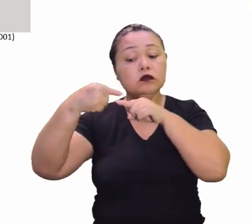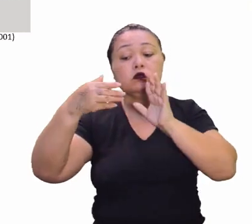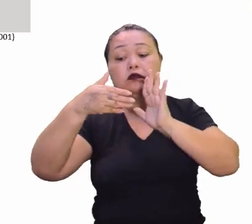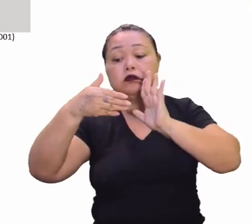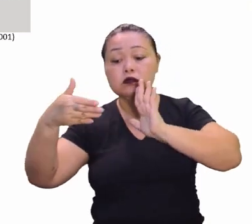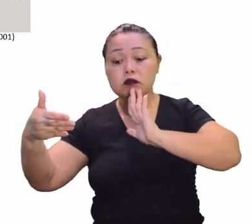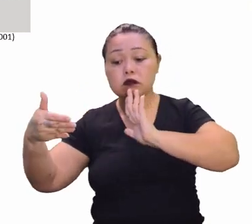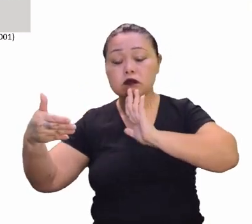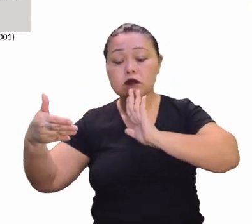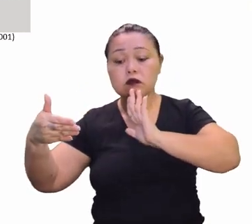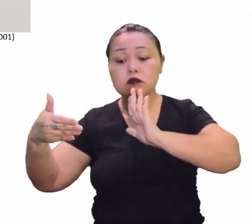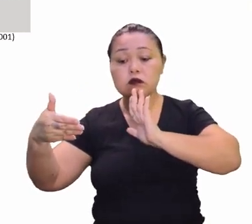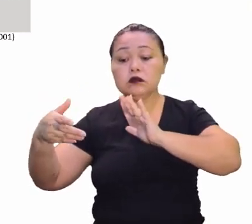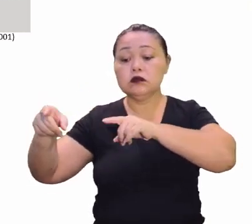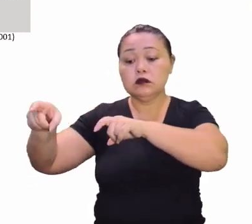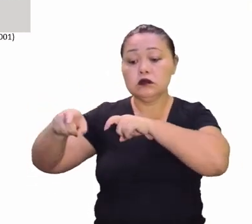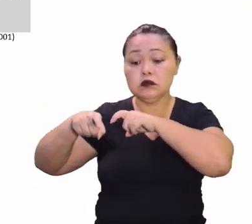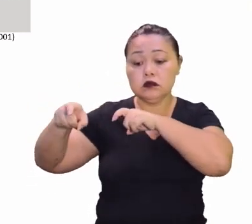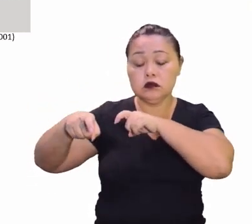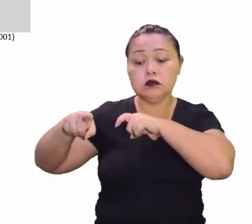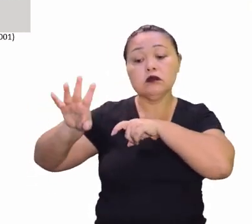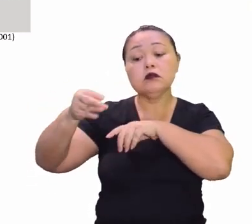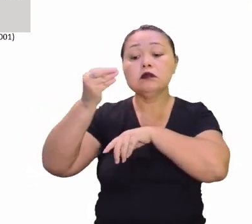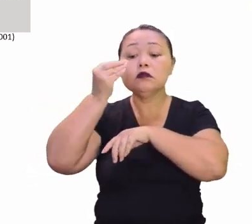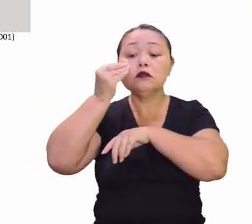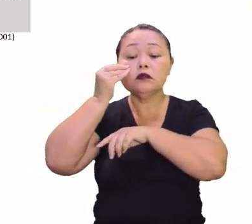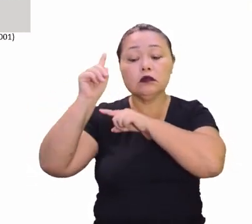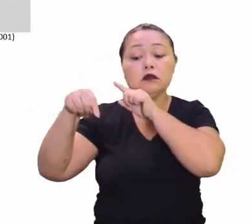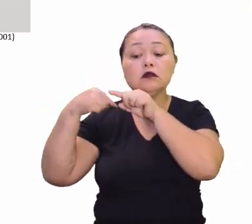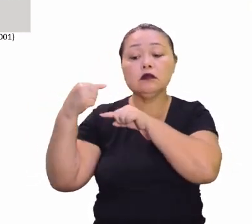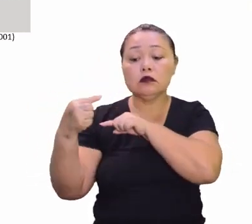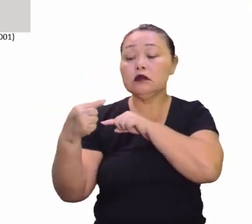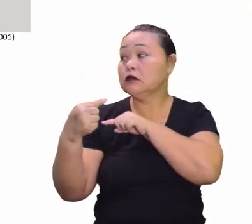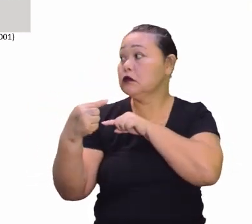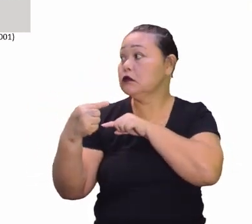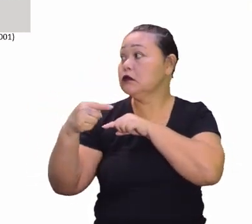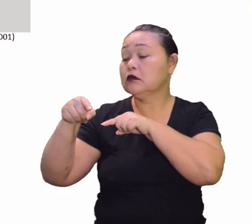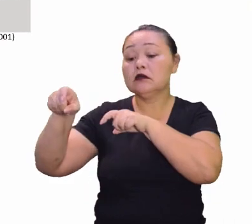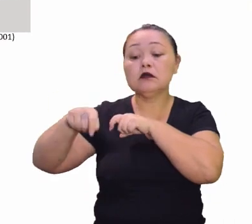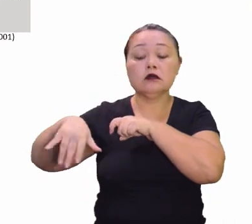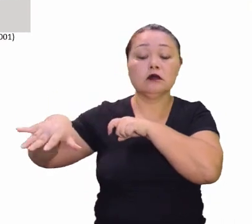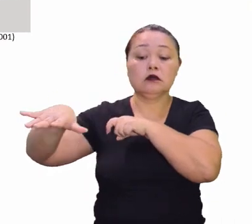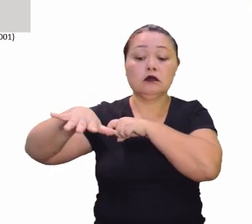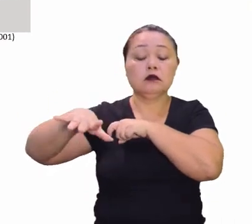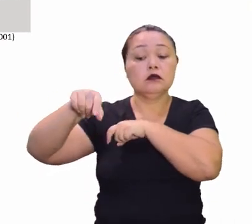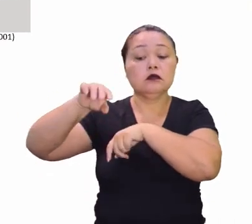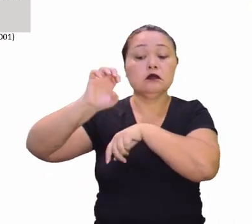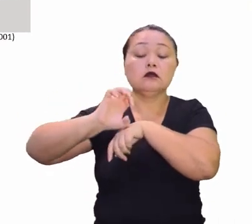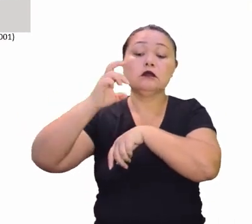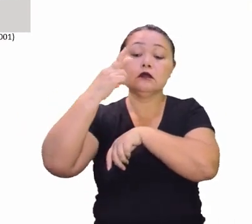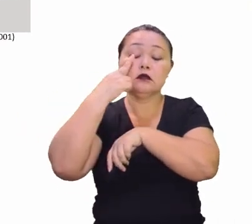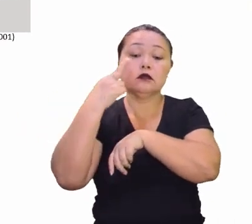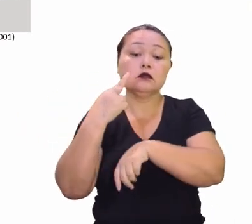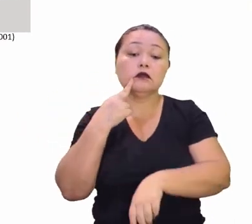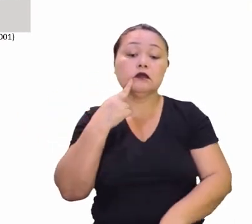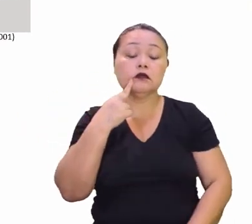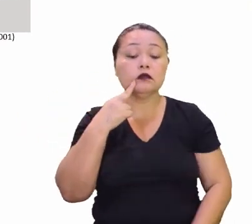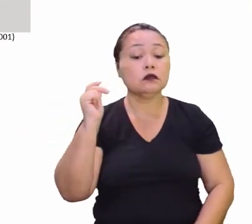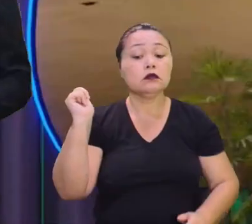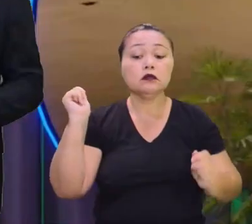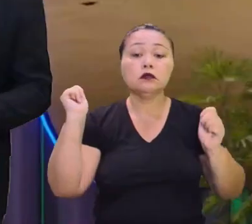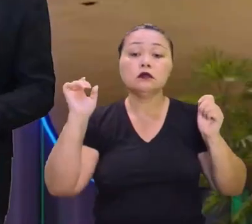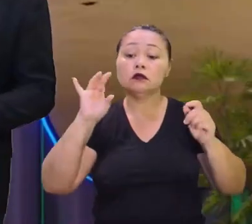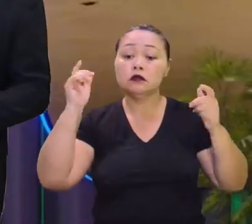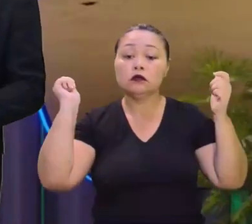novo ciclo que vai ser o ciclo agrícola que a gente vai verificar daqui a pouco. E esse ciclo agrícola aqui no estado de Rondônia só